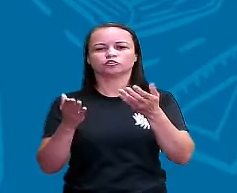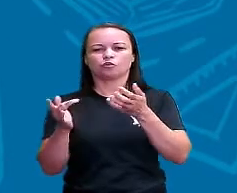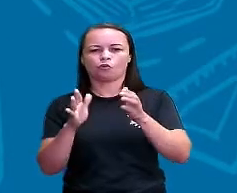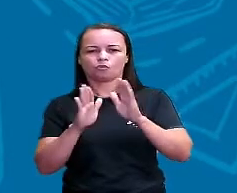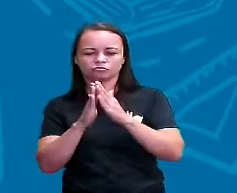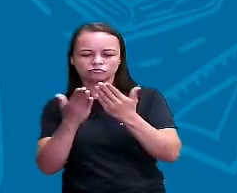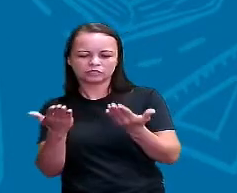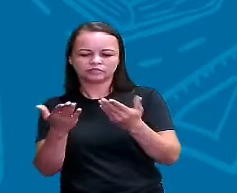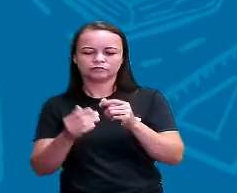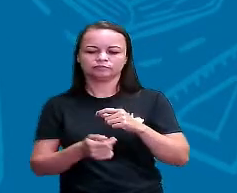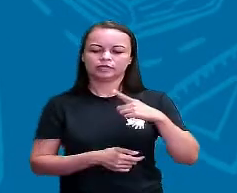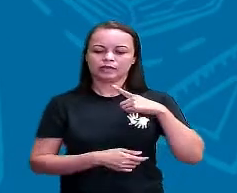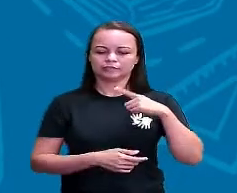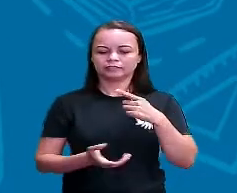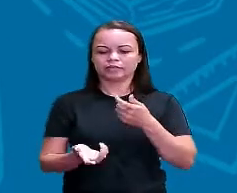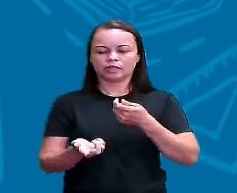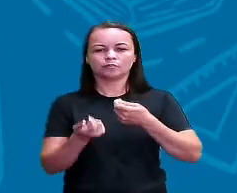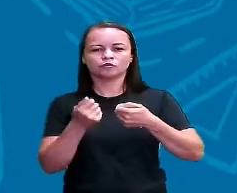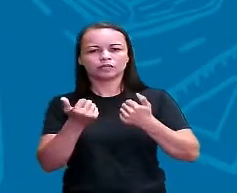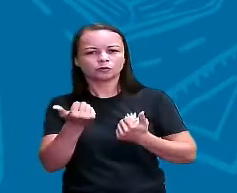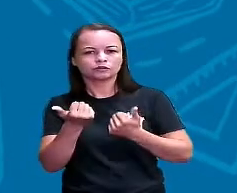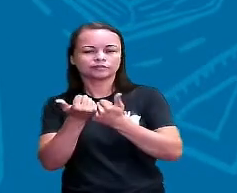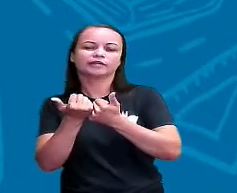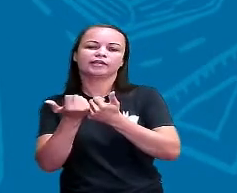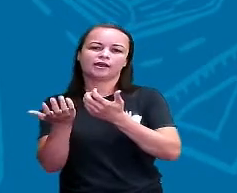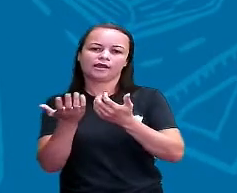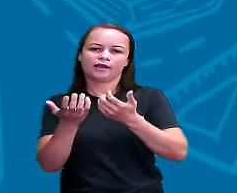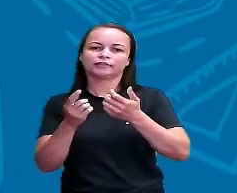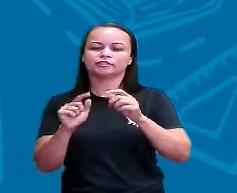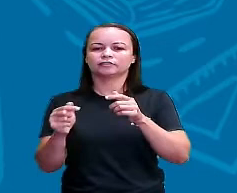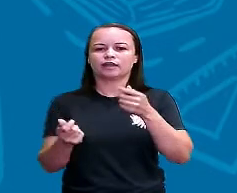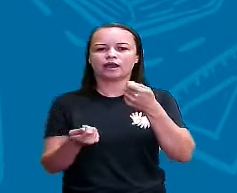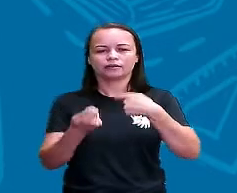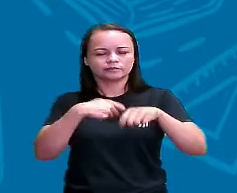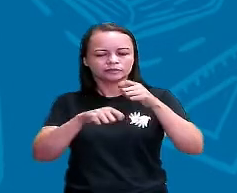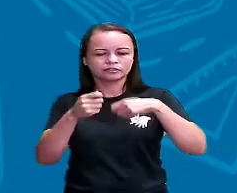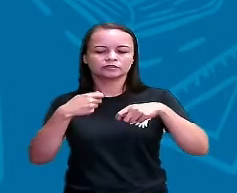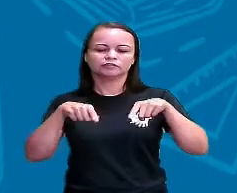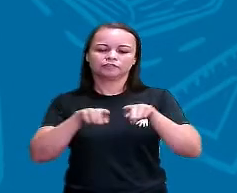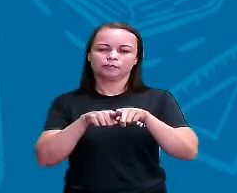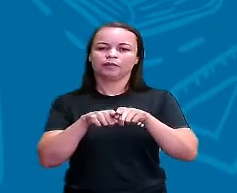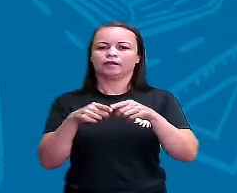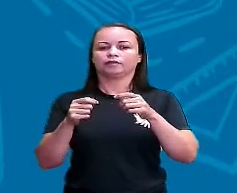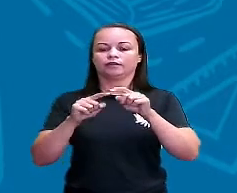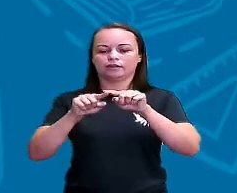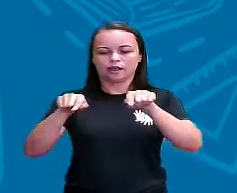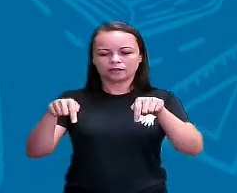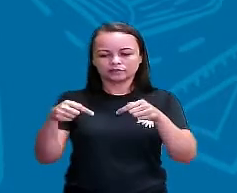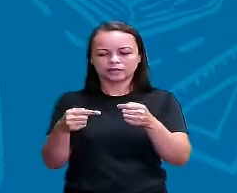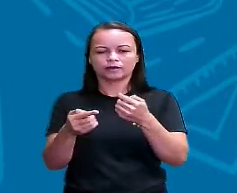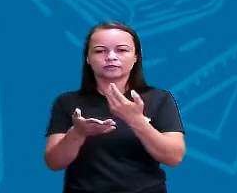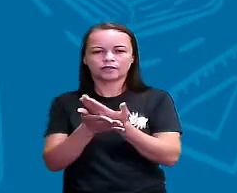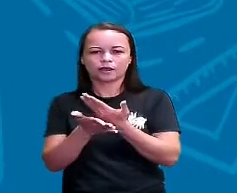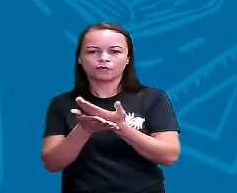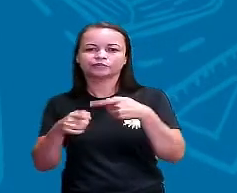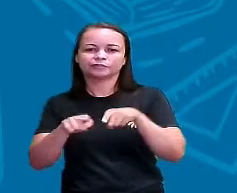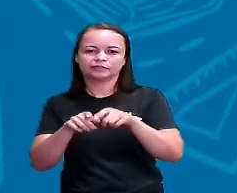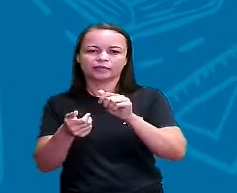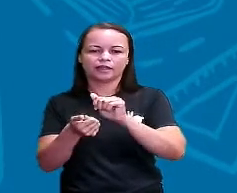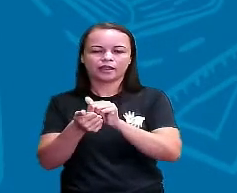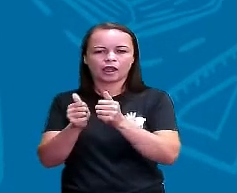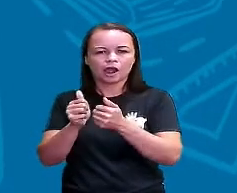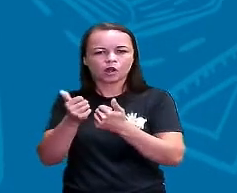auxiliares administrativos, temos auxiliares em sala de aula. Então, na escola, como em qualquer outra